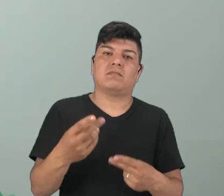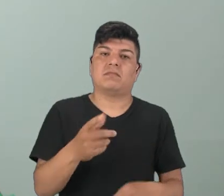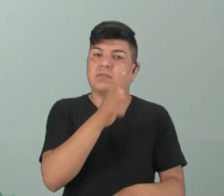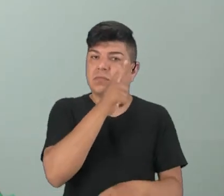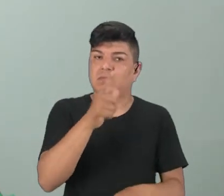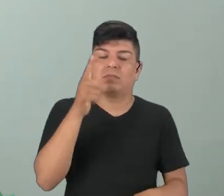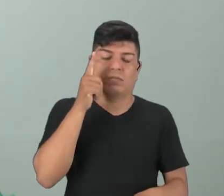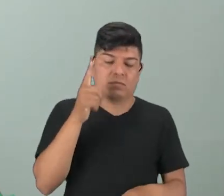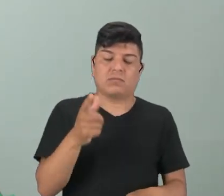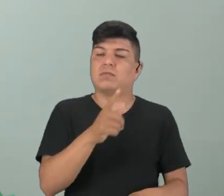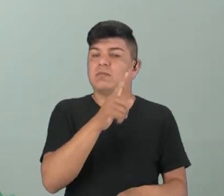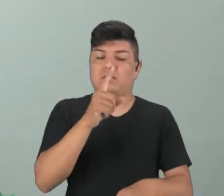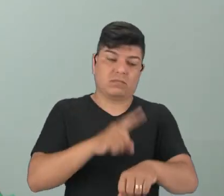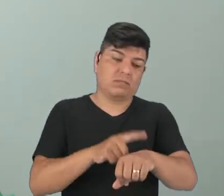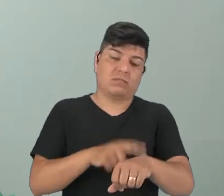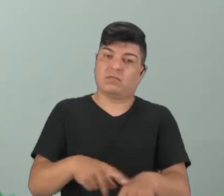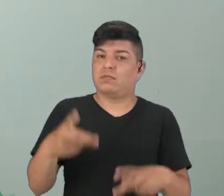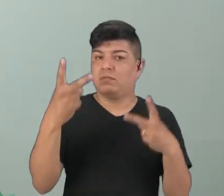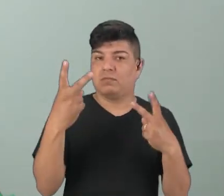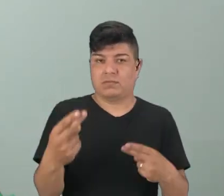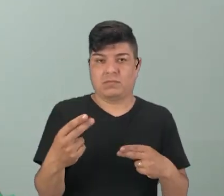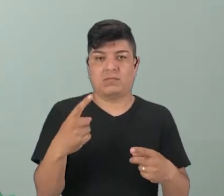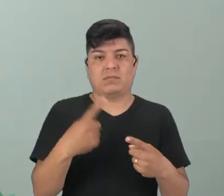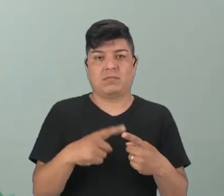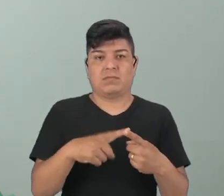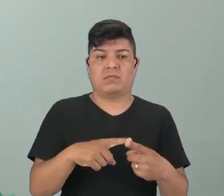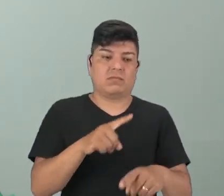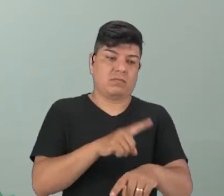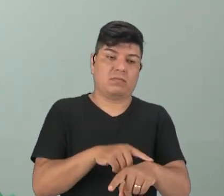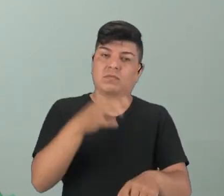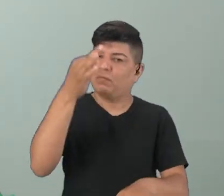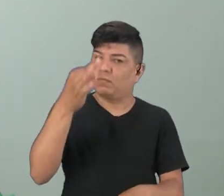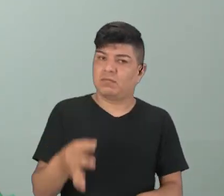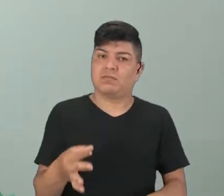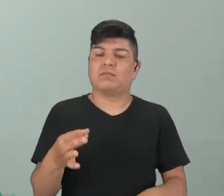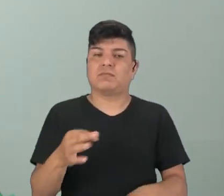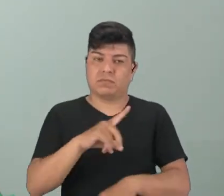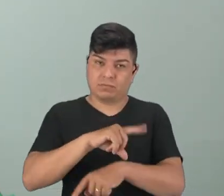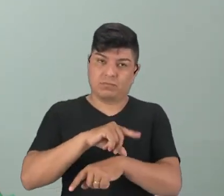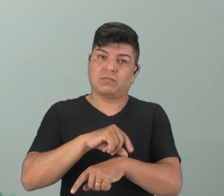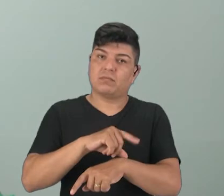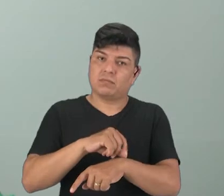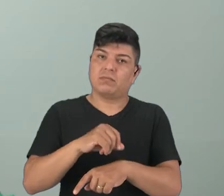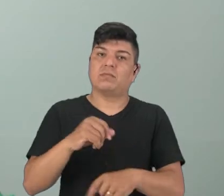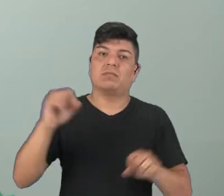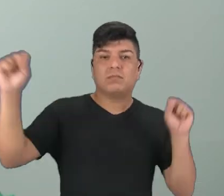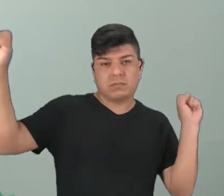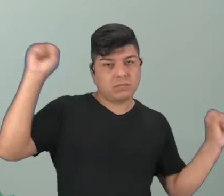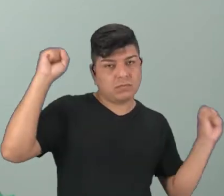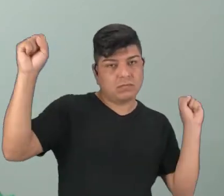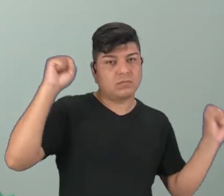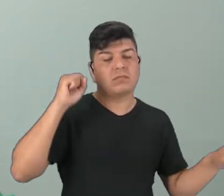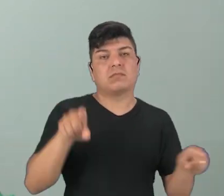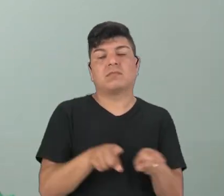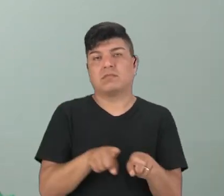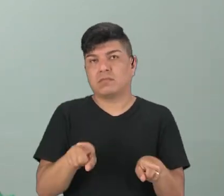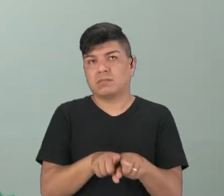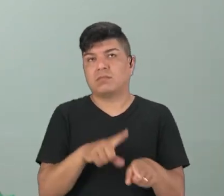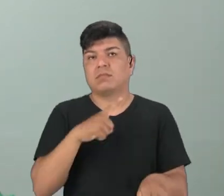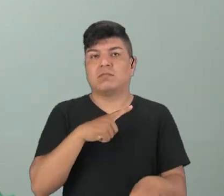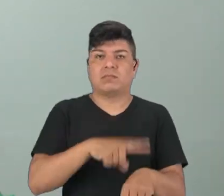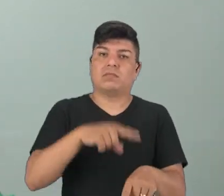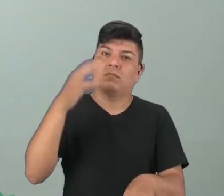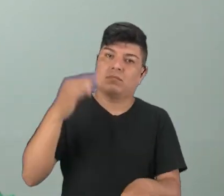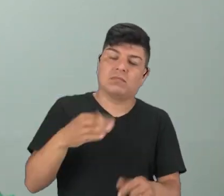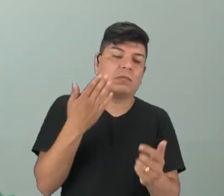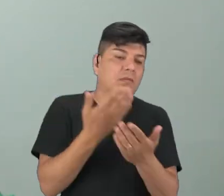lancha sempre nos mesmos horários, que tem aquele cronograma certinho de horários, né, a hora do banho, né. Então, a hora